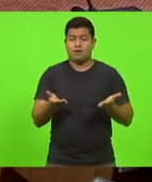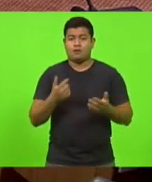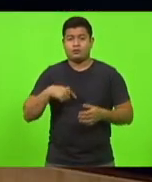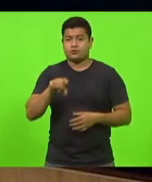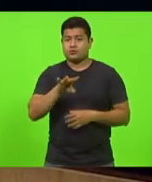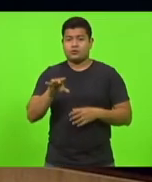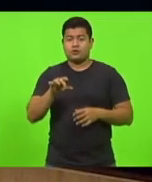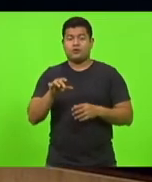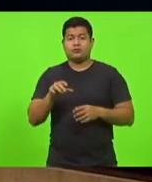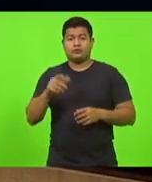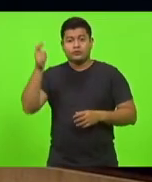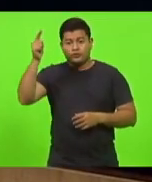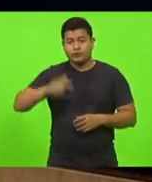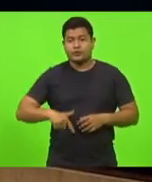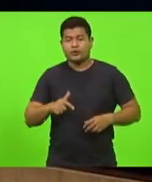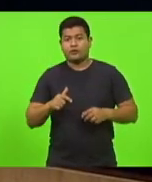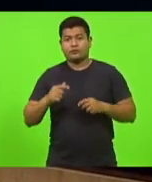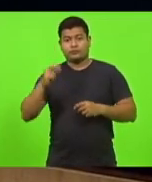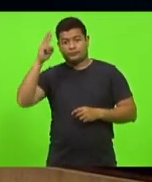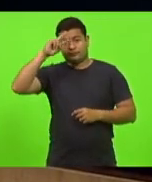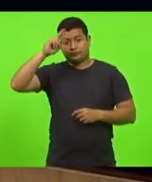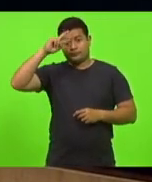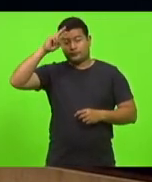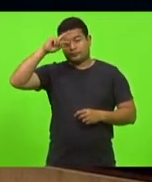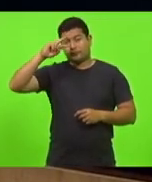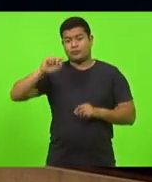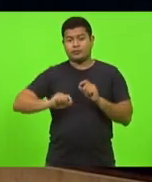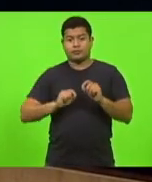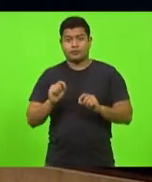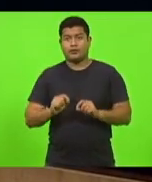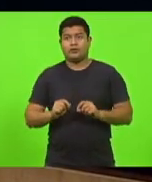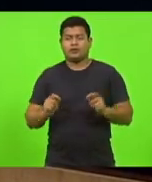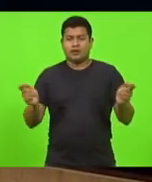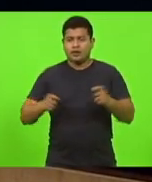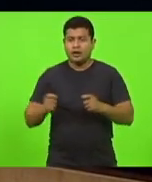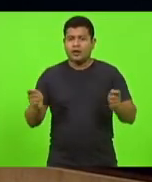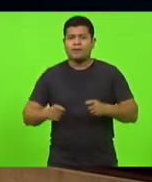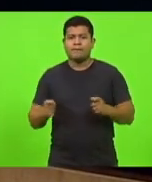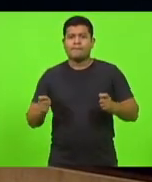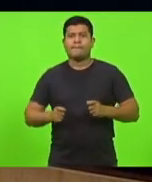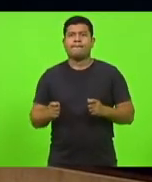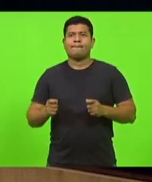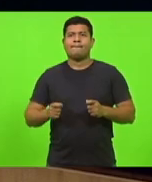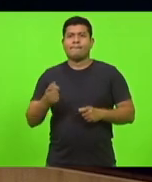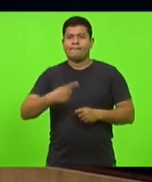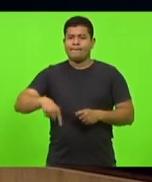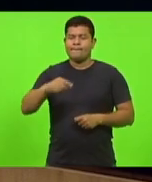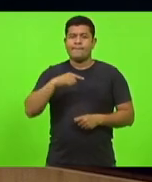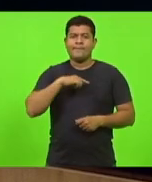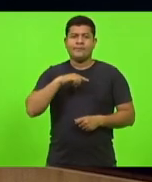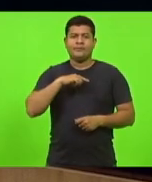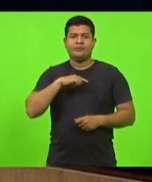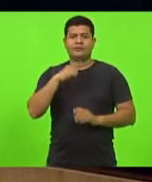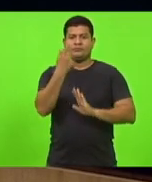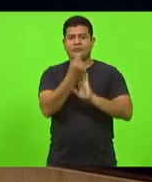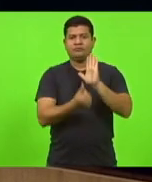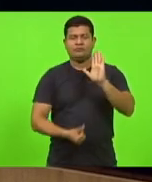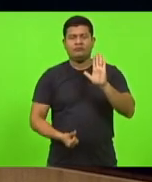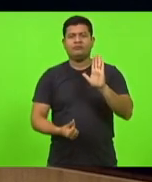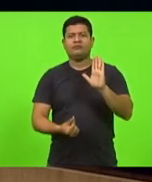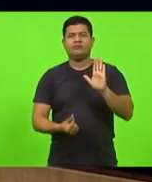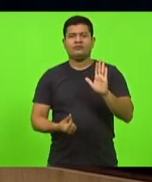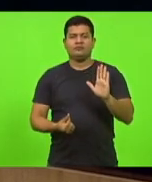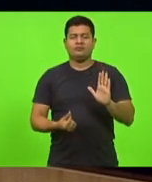esse posicionamento, lembrar novamente que é possível, sim, nós estamos dentro de um orçamento, e